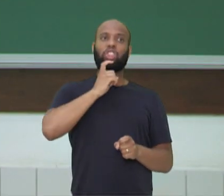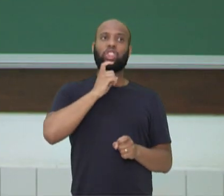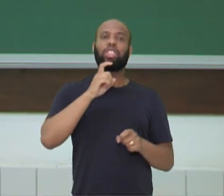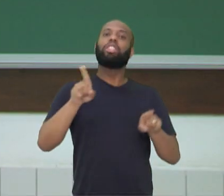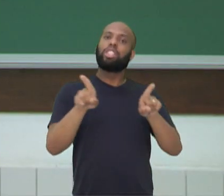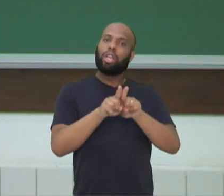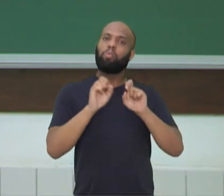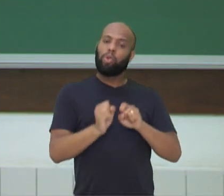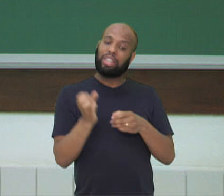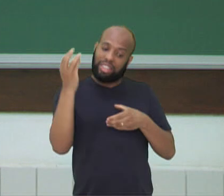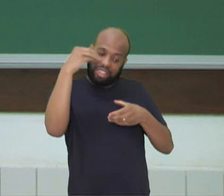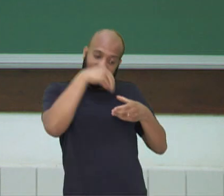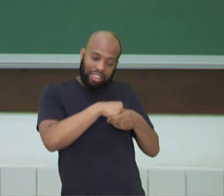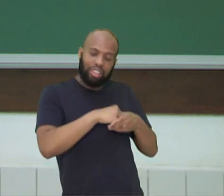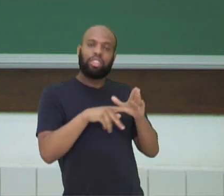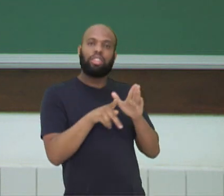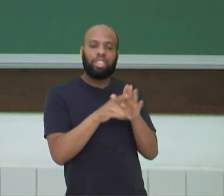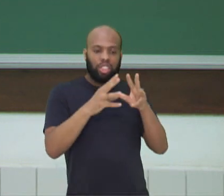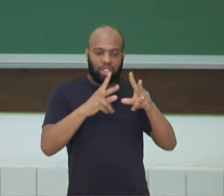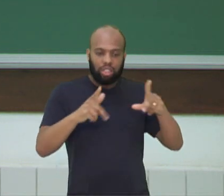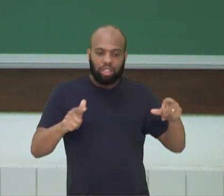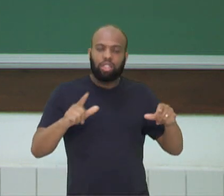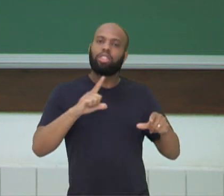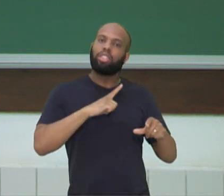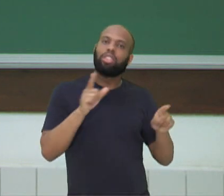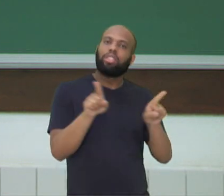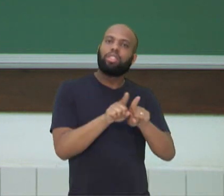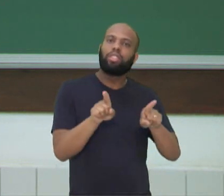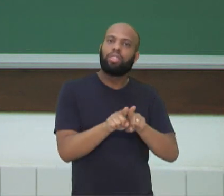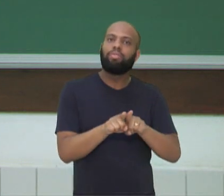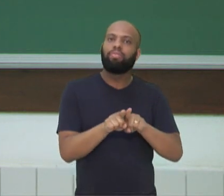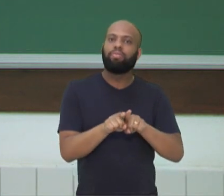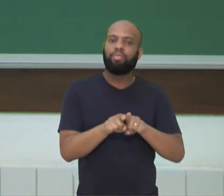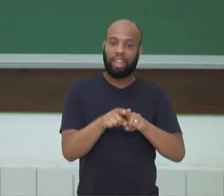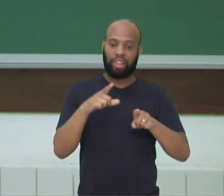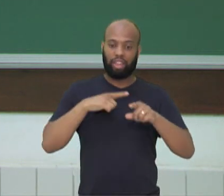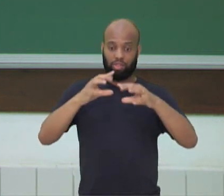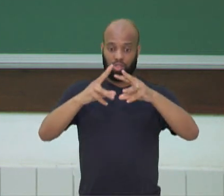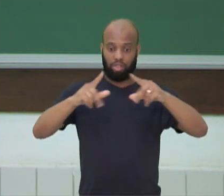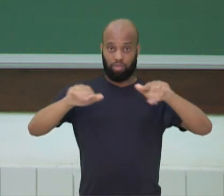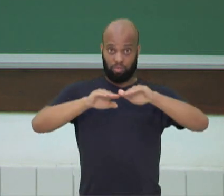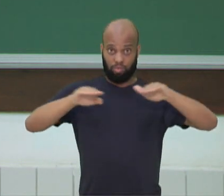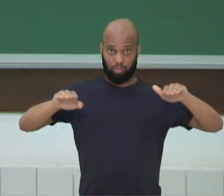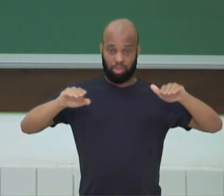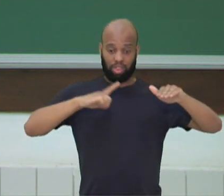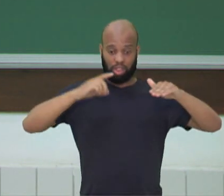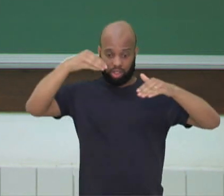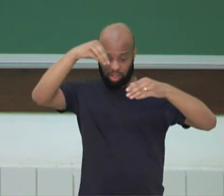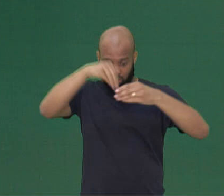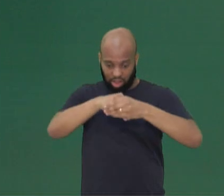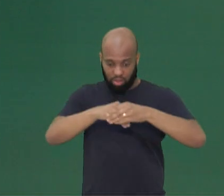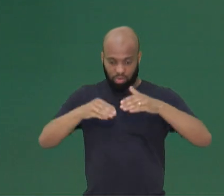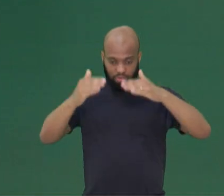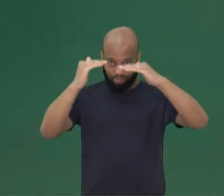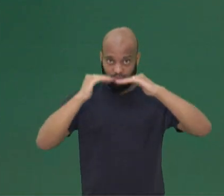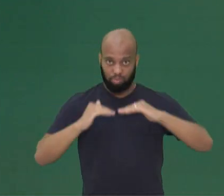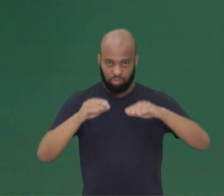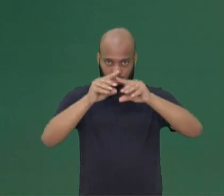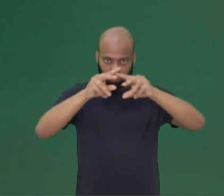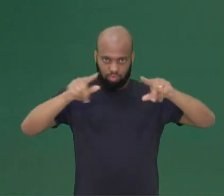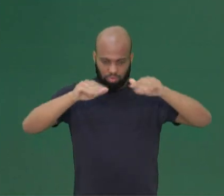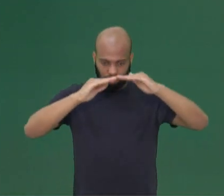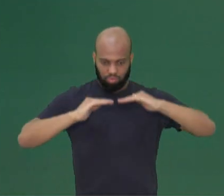interior do solo, né? No interior, abaixo da camada da superfície. No interior. Então, se é